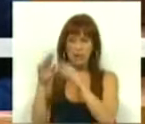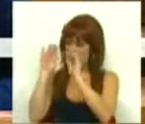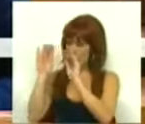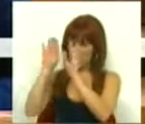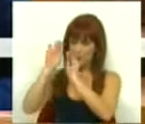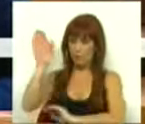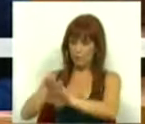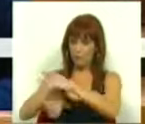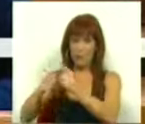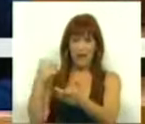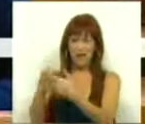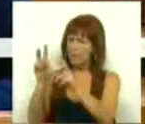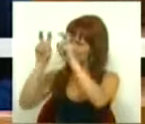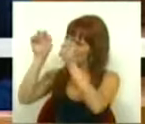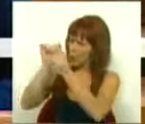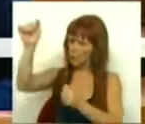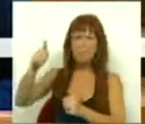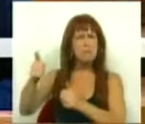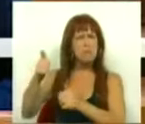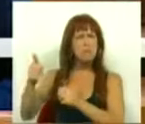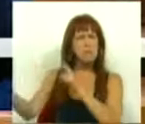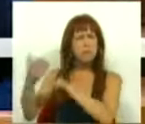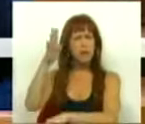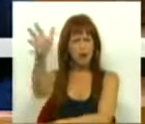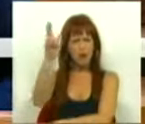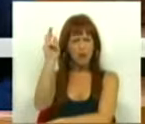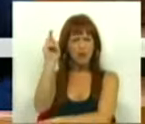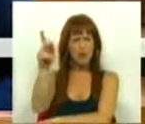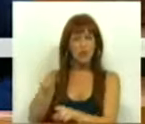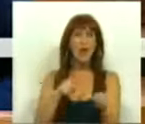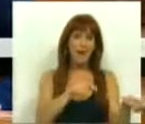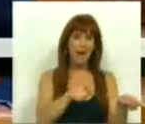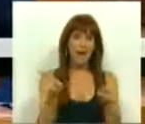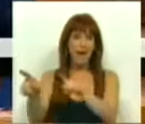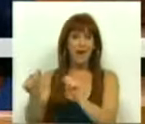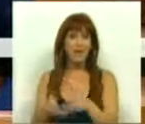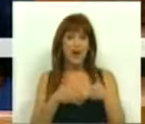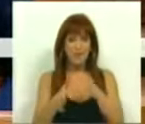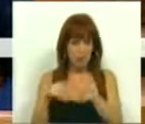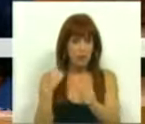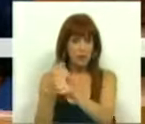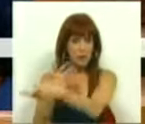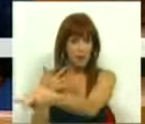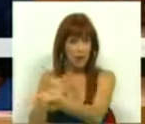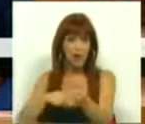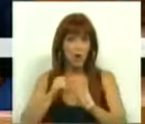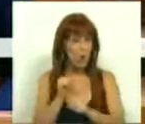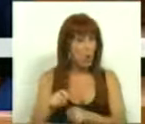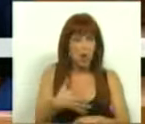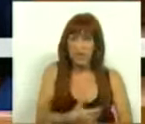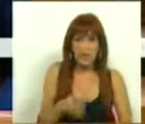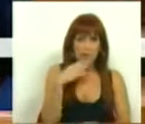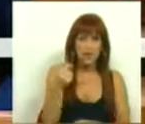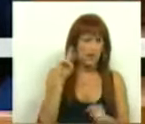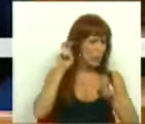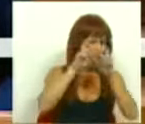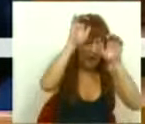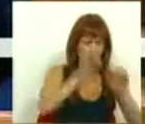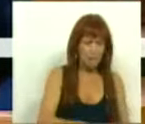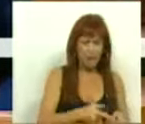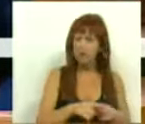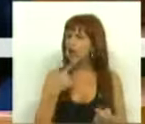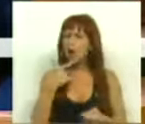educa e forma até uma qualificação bem-sucedida de 12 anos. Será esta também uma via para trabalharmos contra o desemprego jovem menos